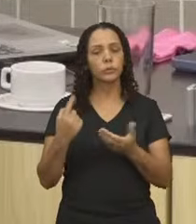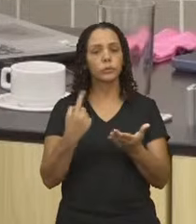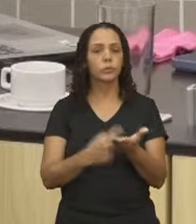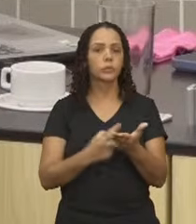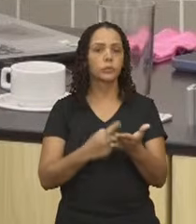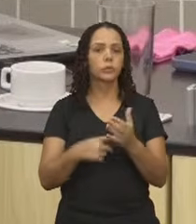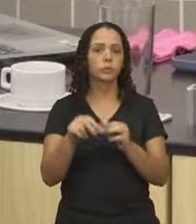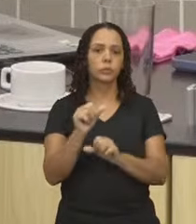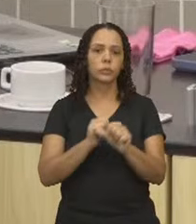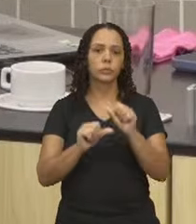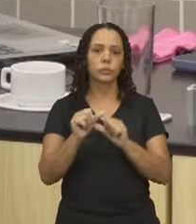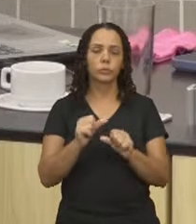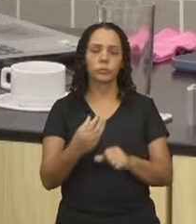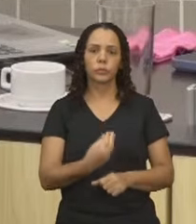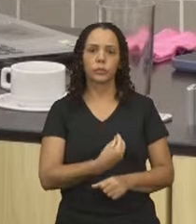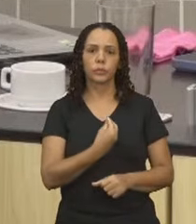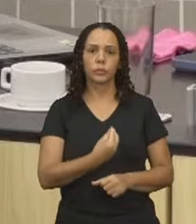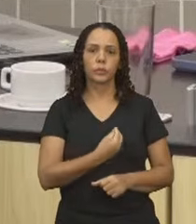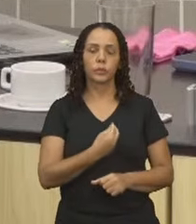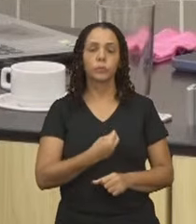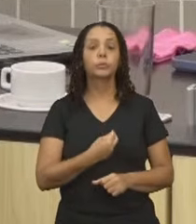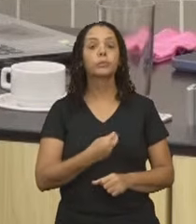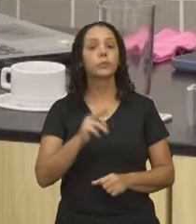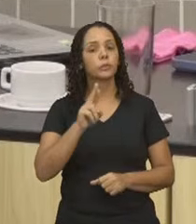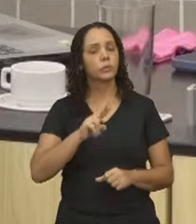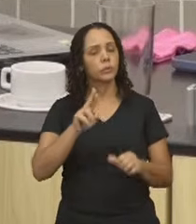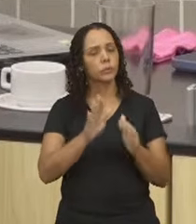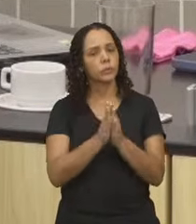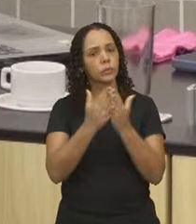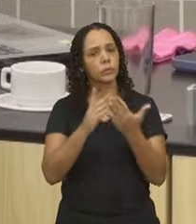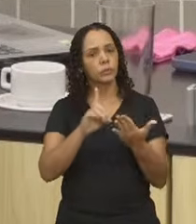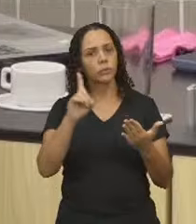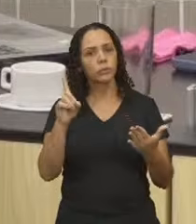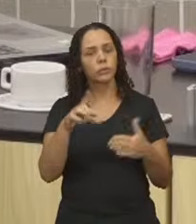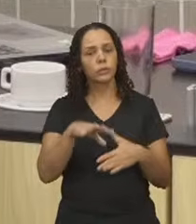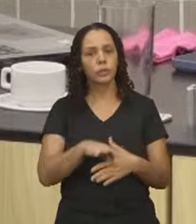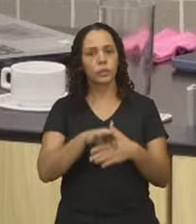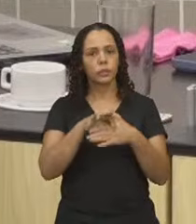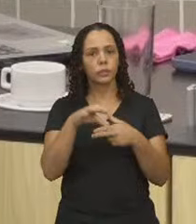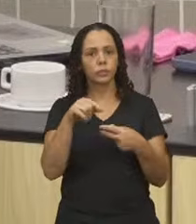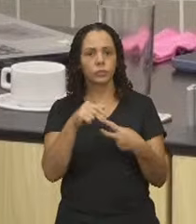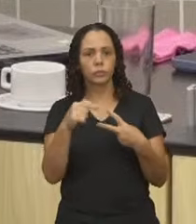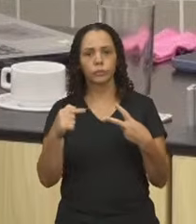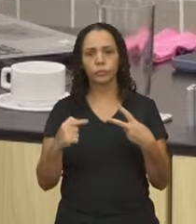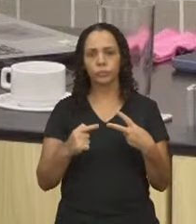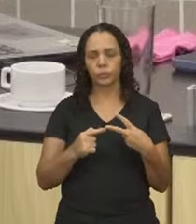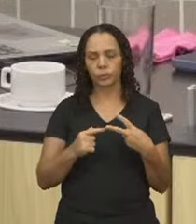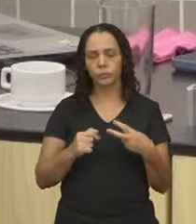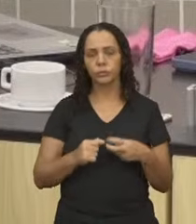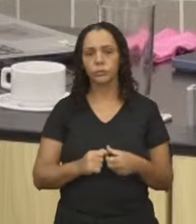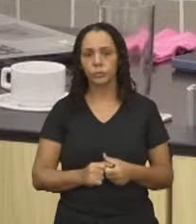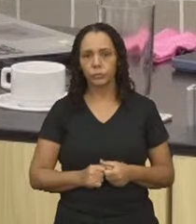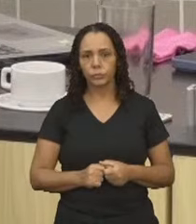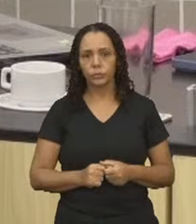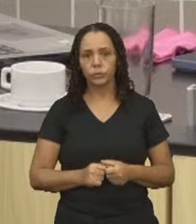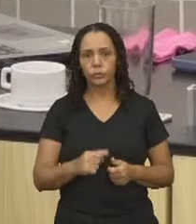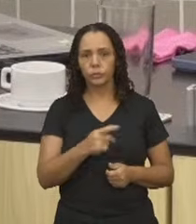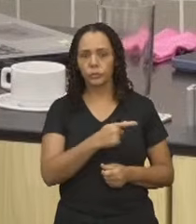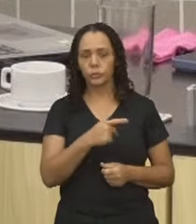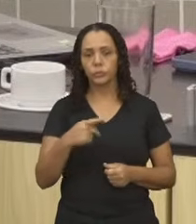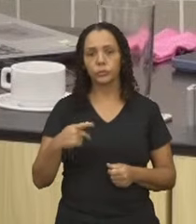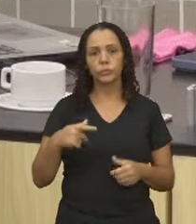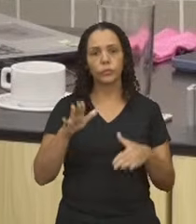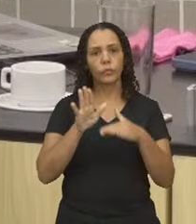a transformação de vidas por meio do Evangelho. A liderança dos pastores Célio e Eliceia